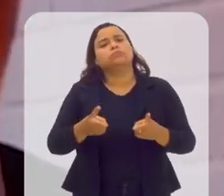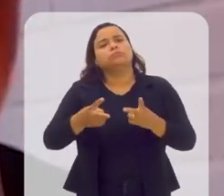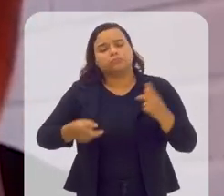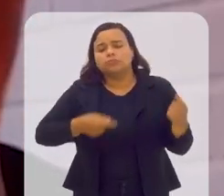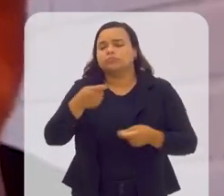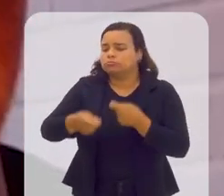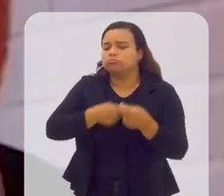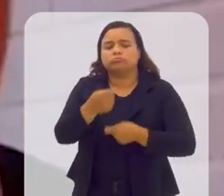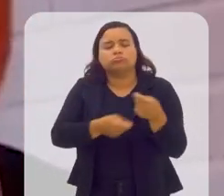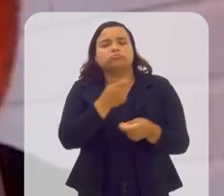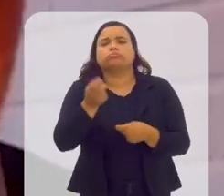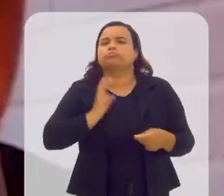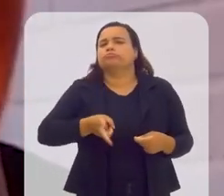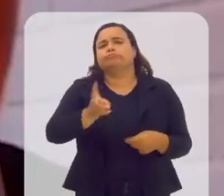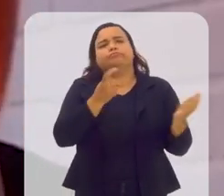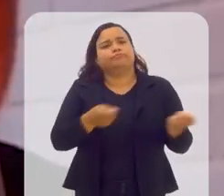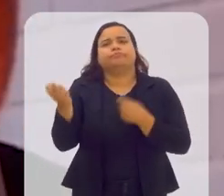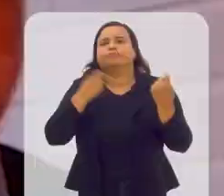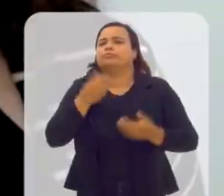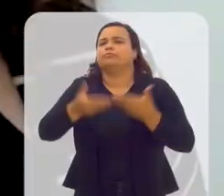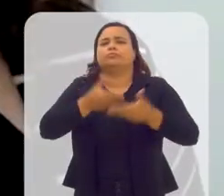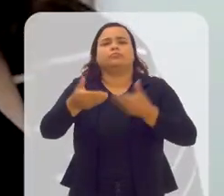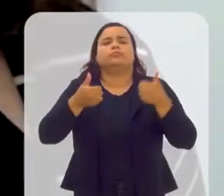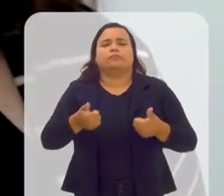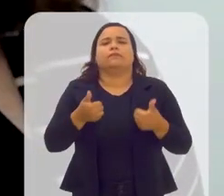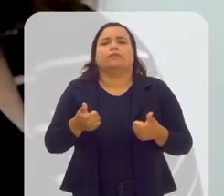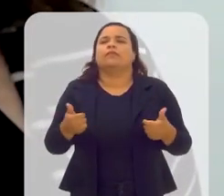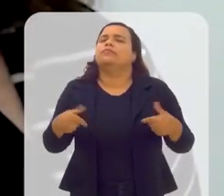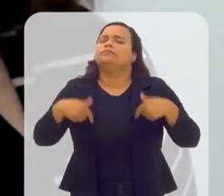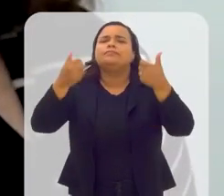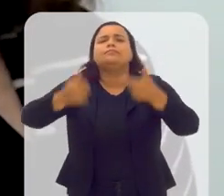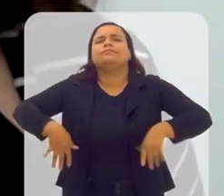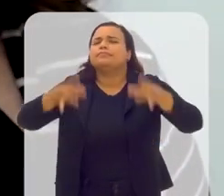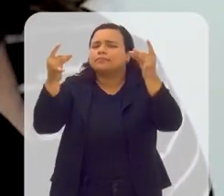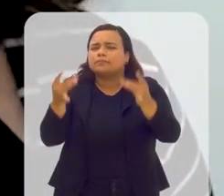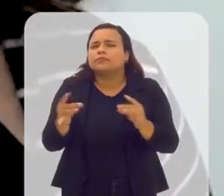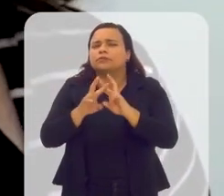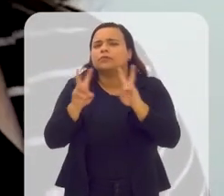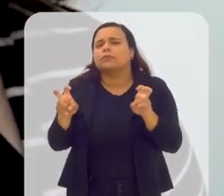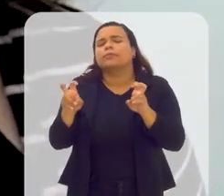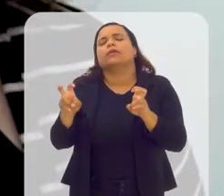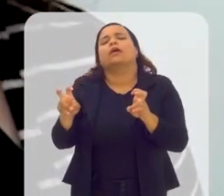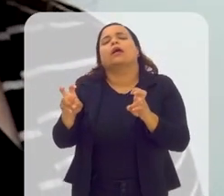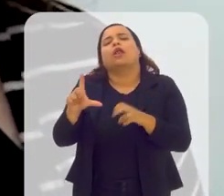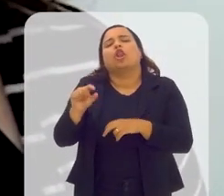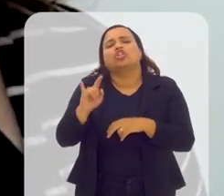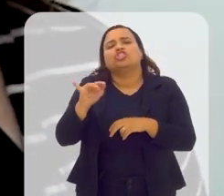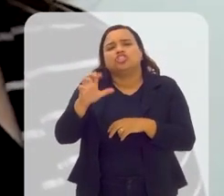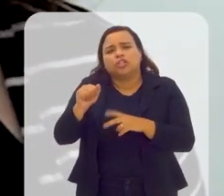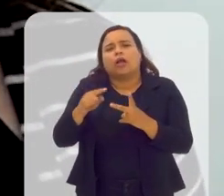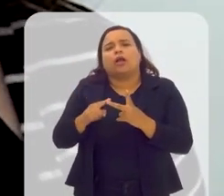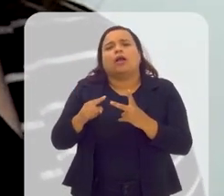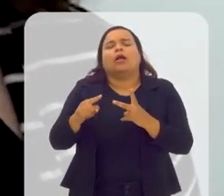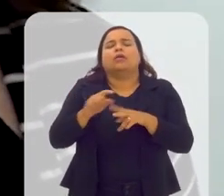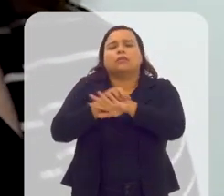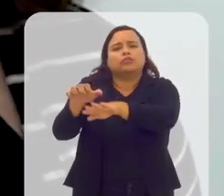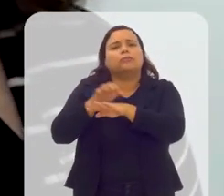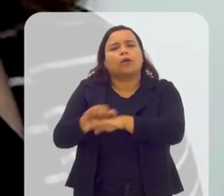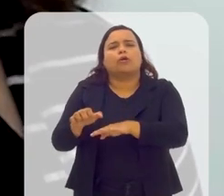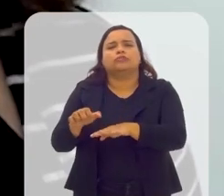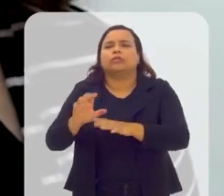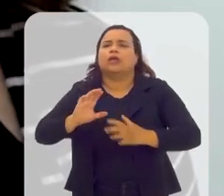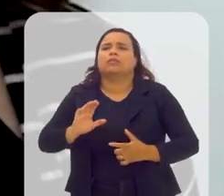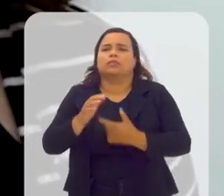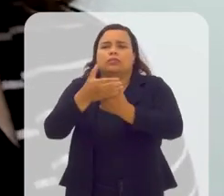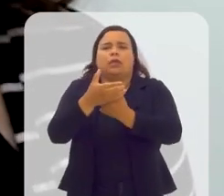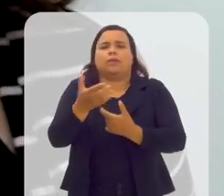funcionando, continuou sendo abastecida regularmente. E falando especificamente da logística e do transporte, quais são os temas que não podem ficar de